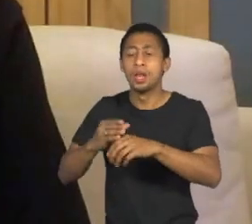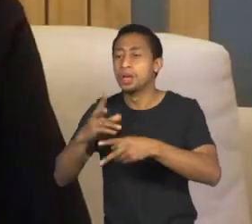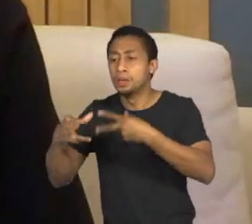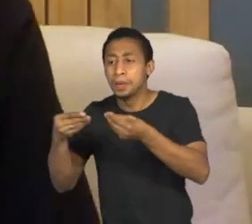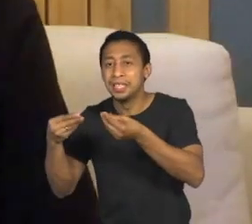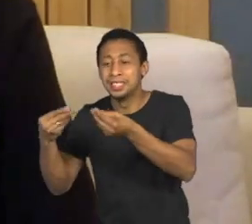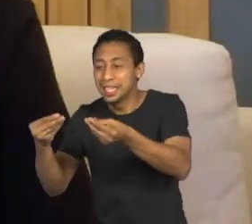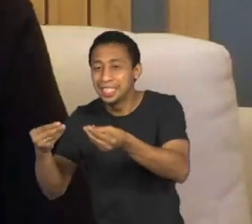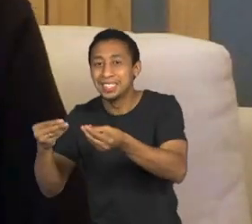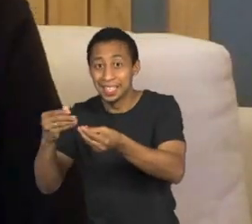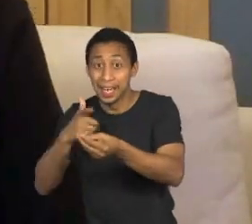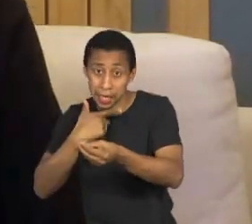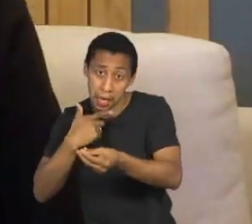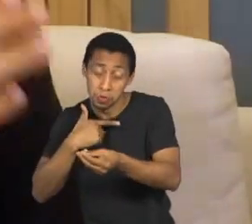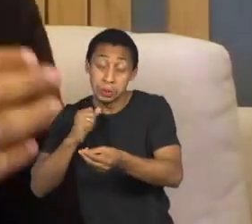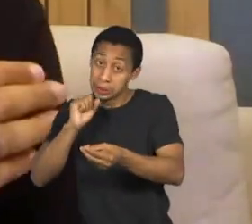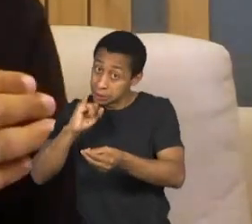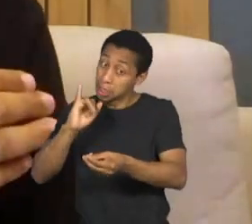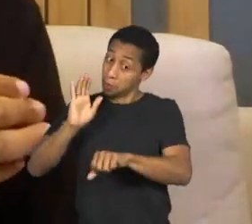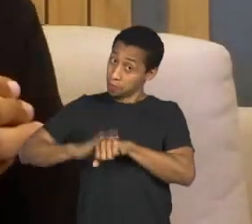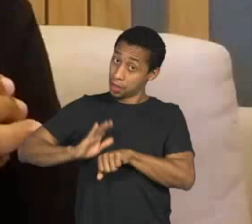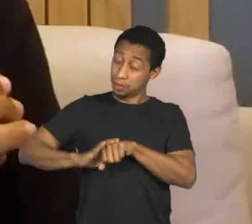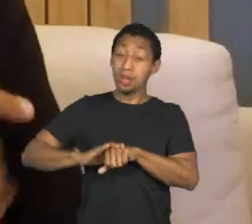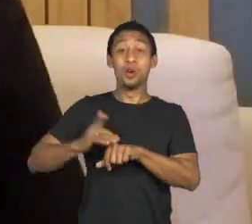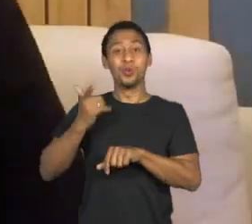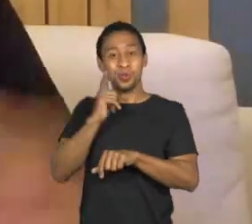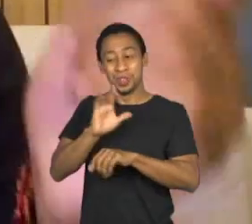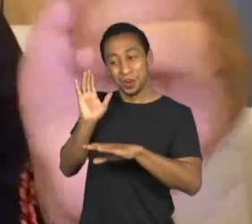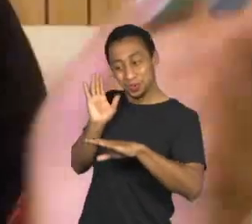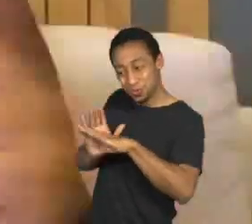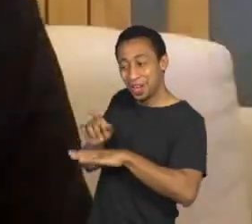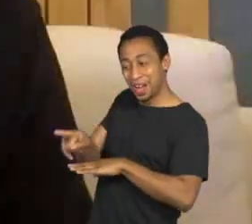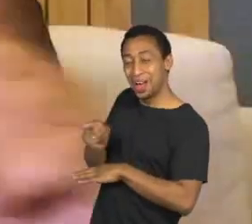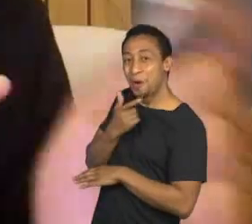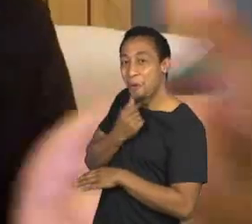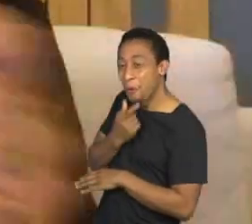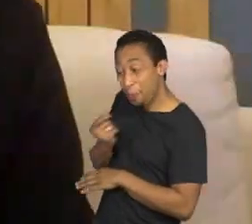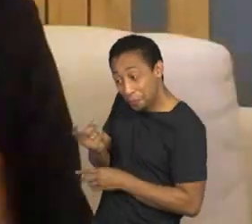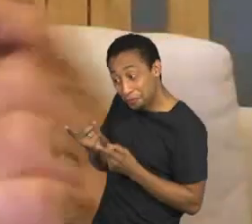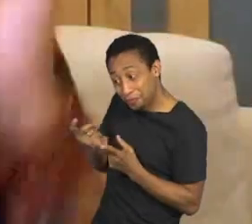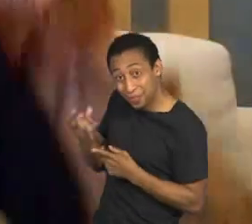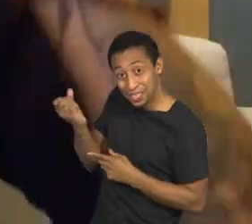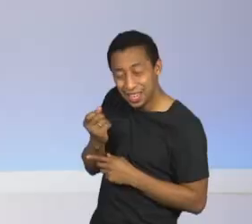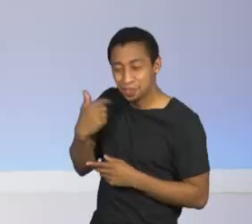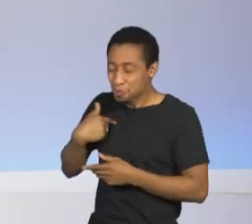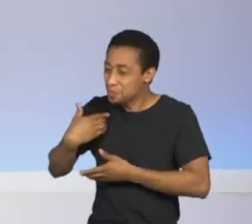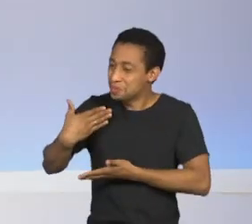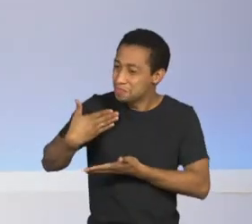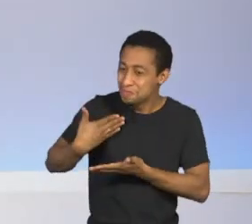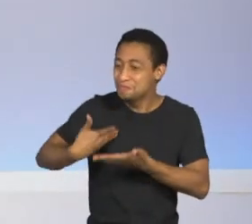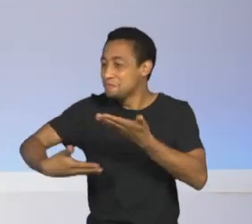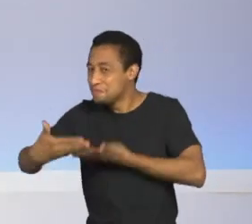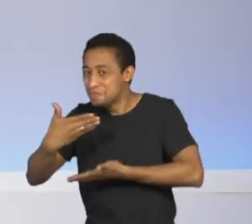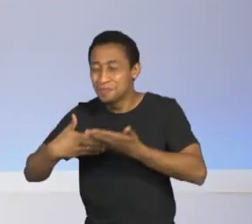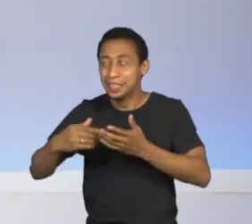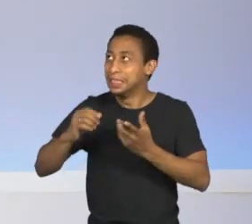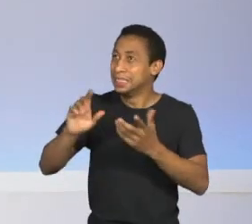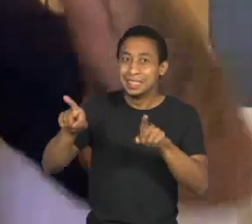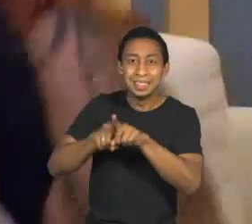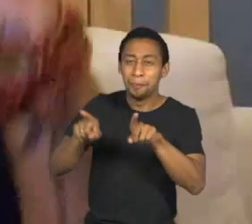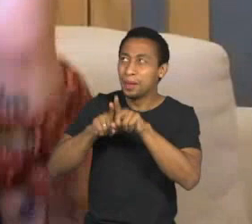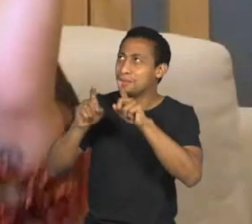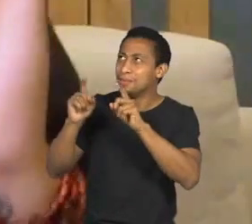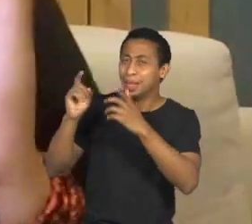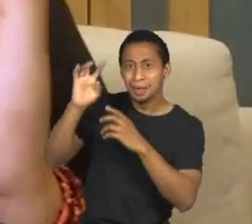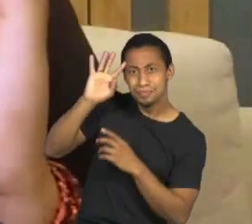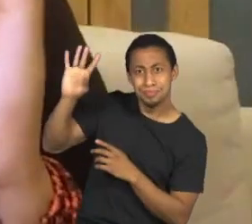pessoas, se eu conseguir fazer, e aí eu consigo ajudar o tiozinho, e aí eu tenho entrado nesse fluxo. Aí tem uma coisa meio filosófica também do barato,